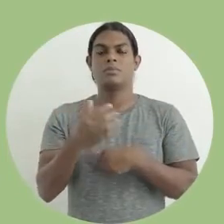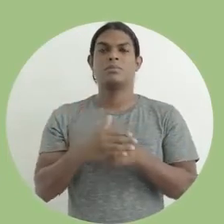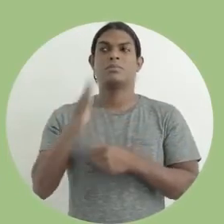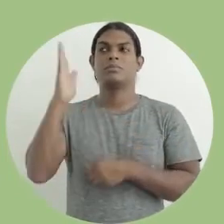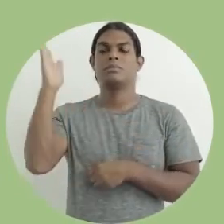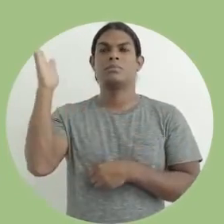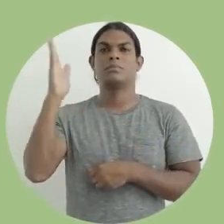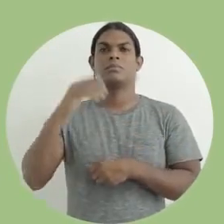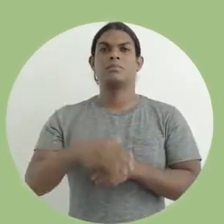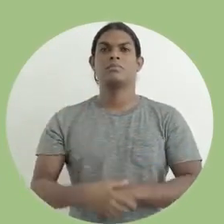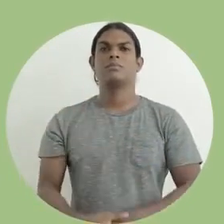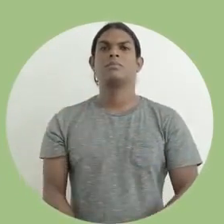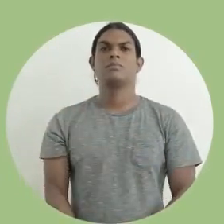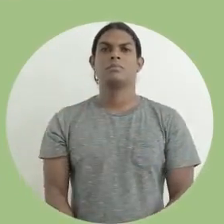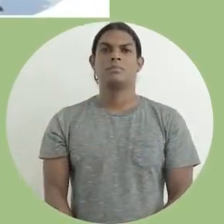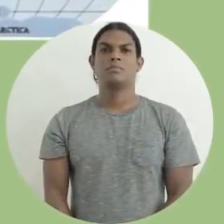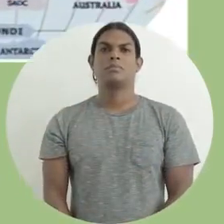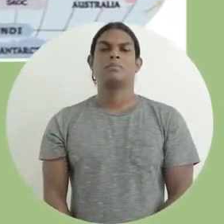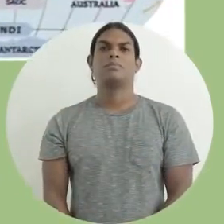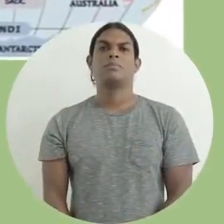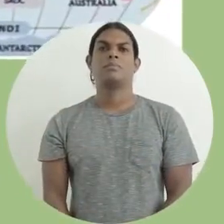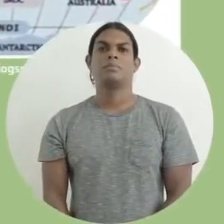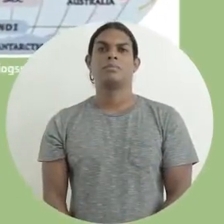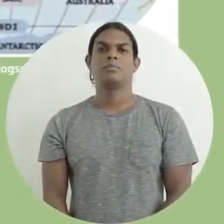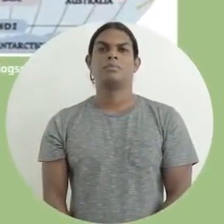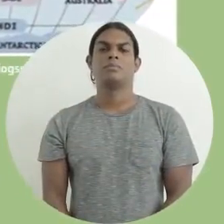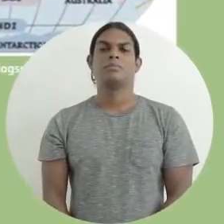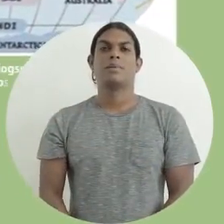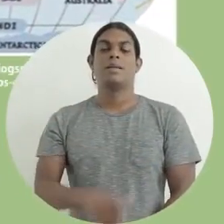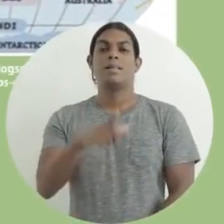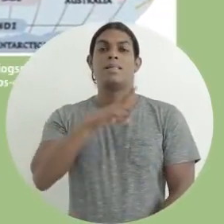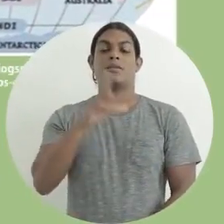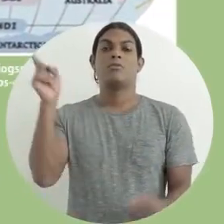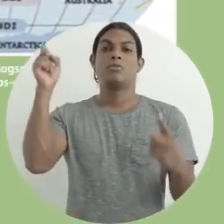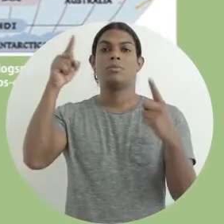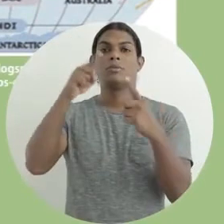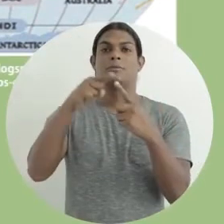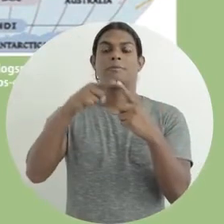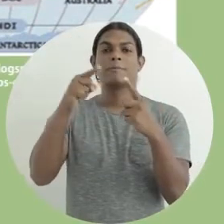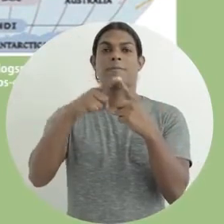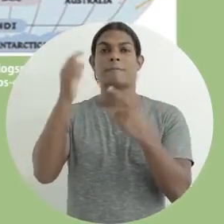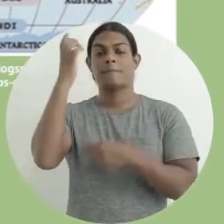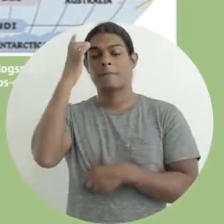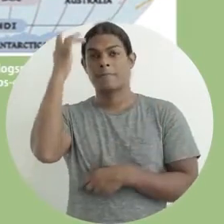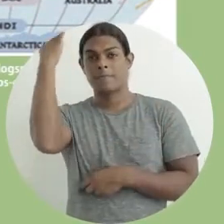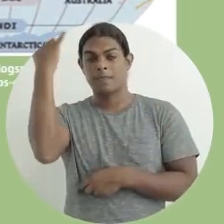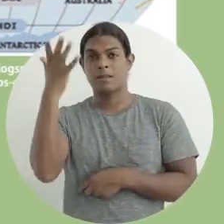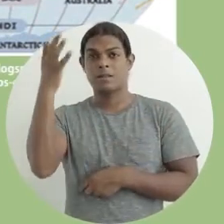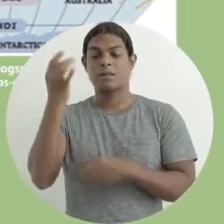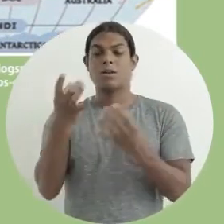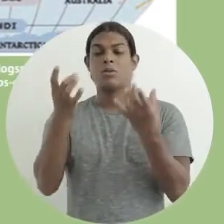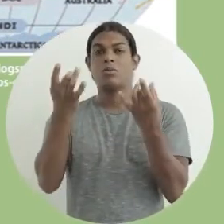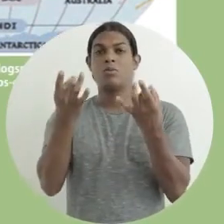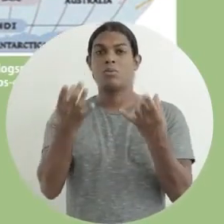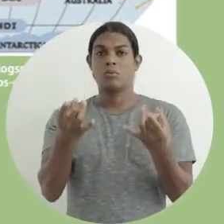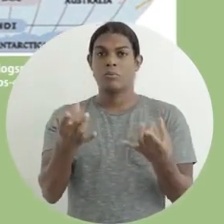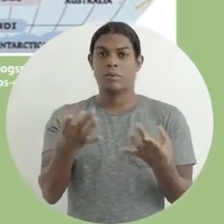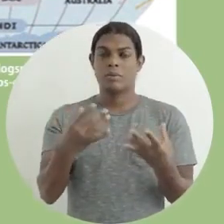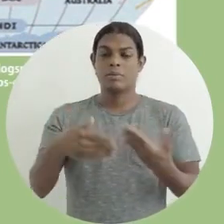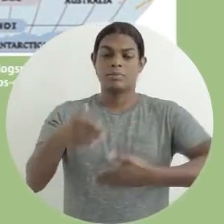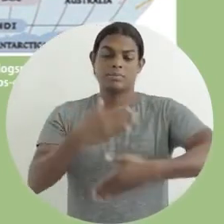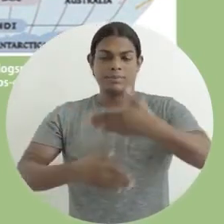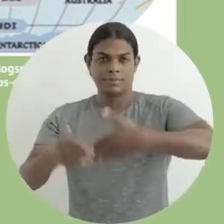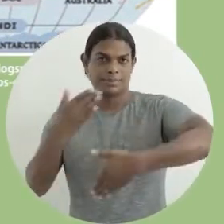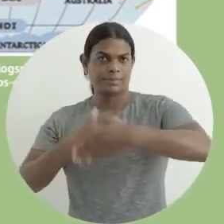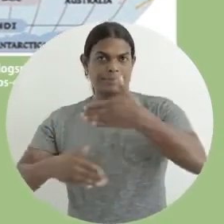os países que visam facilitar o comércio entre si, buscando a redução ou eliminação dos